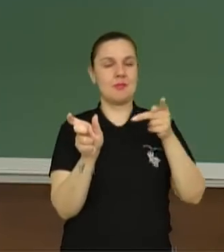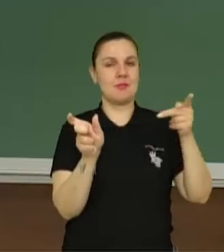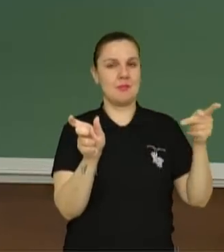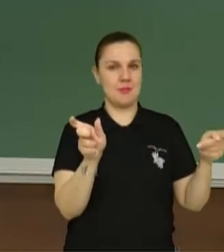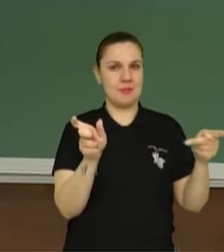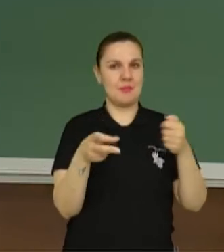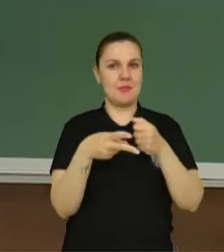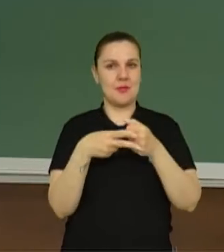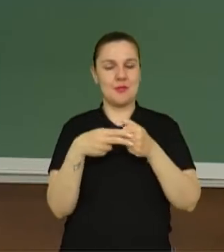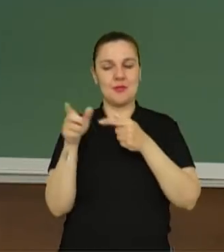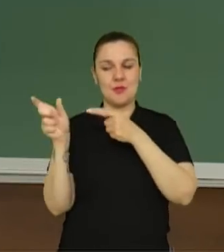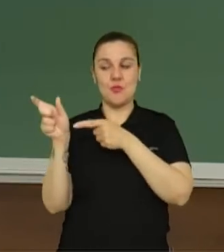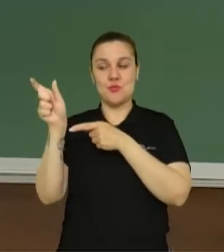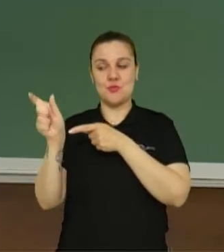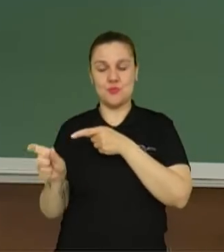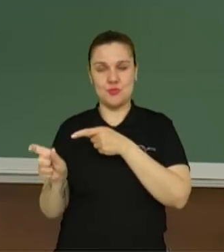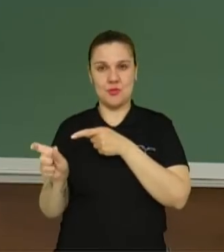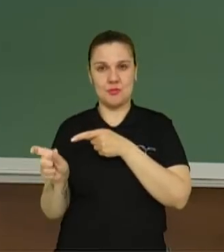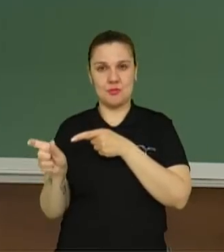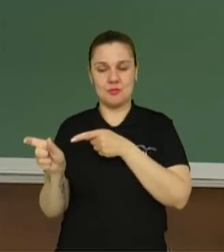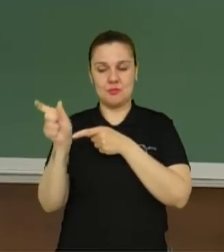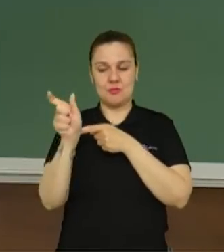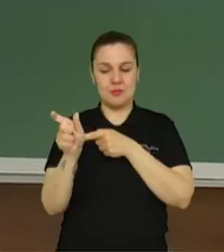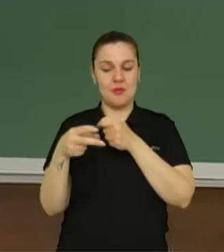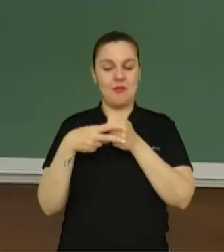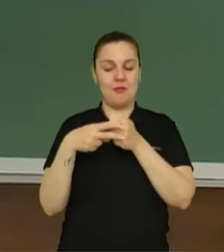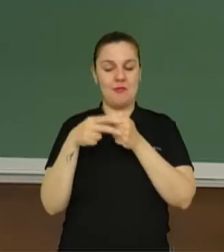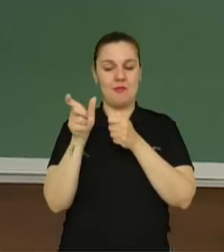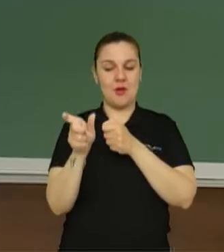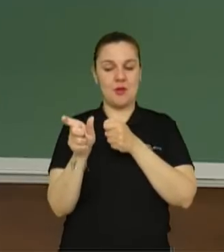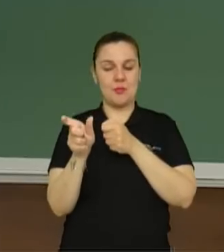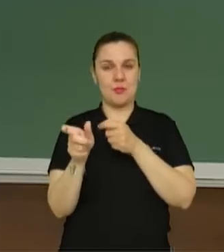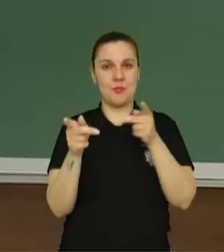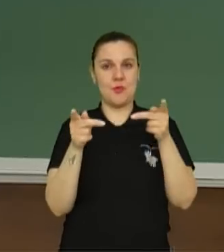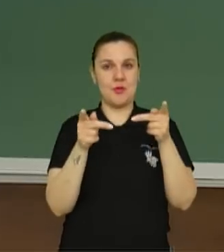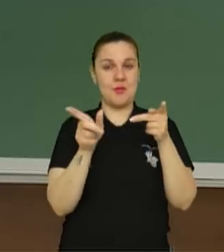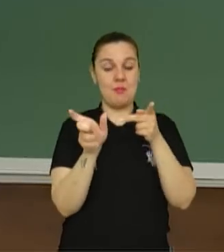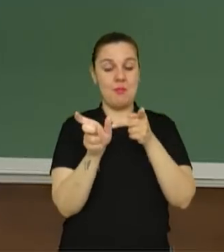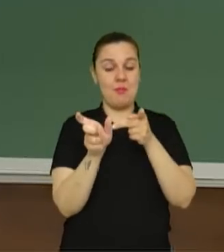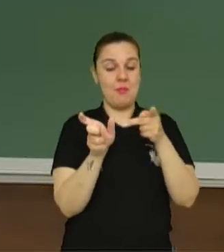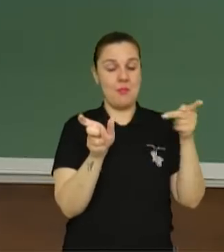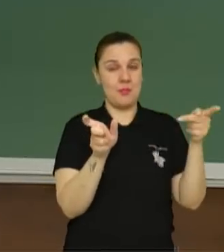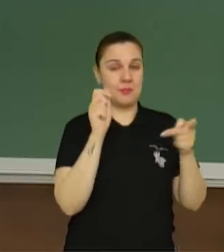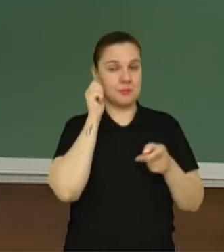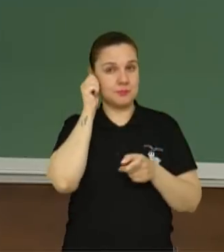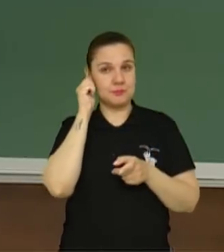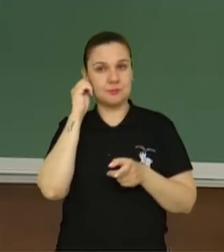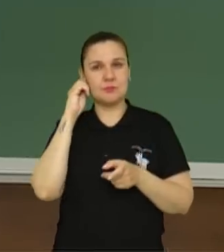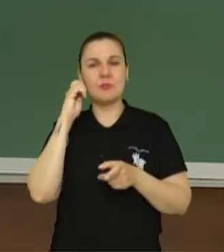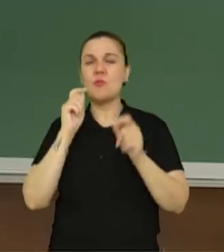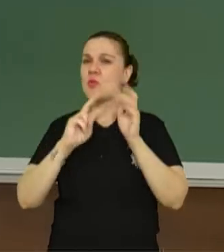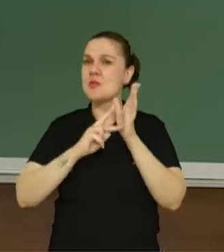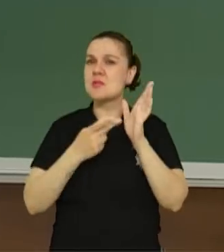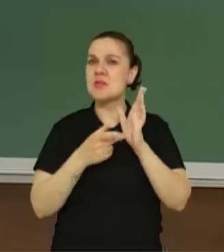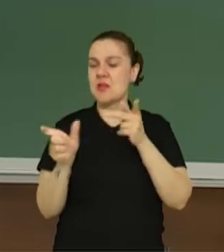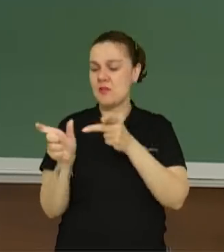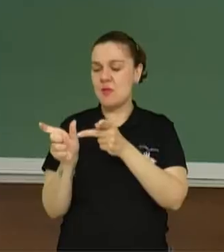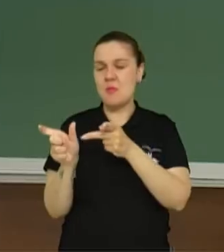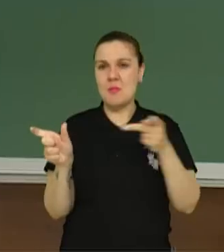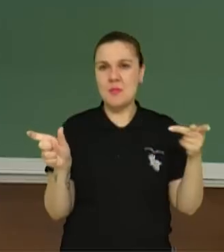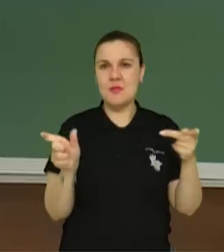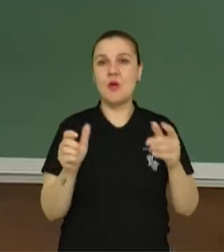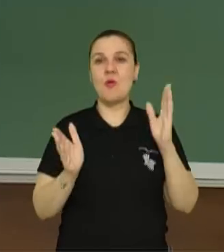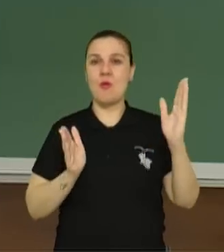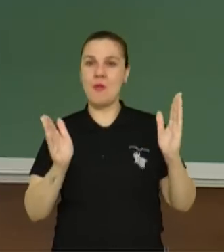basicamente, tá? Então, esses são os termos essenciais da oração. Predicado, o que será que é o predicado? Que parte,